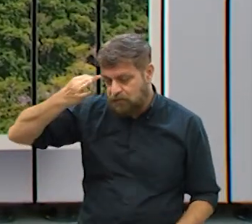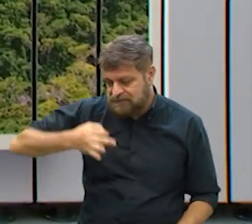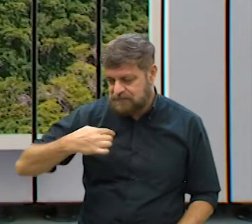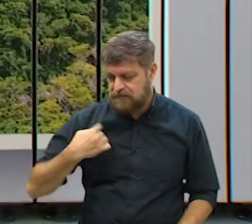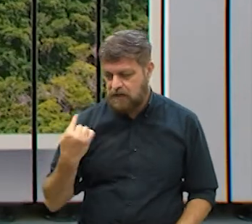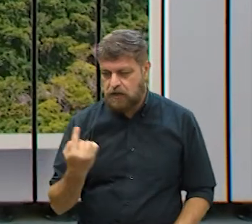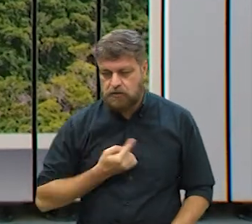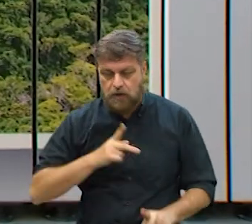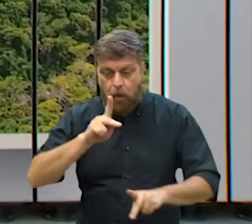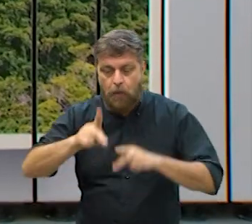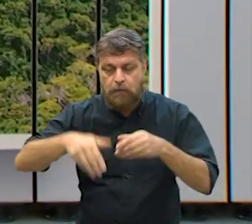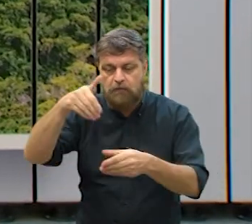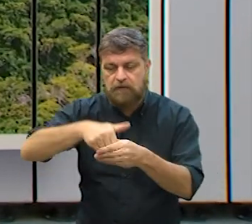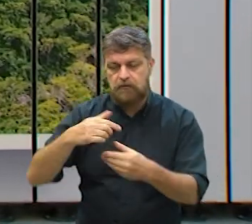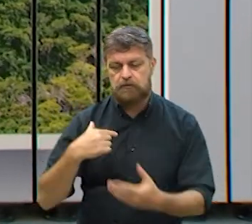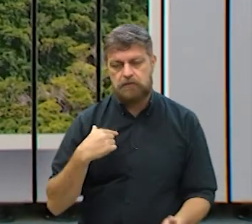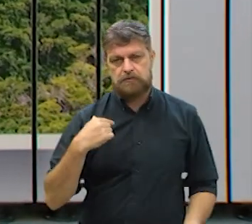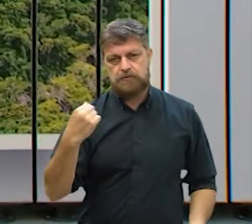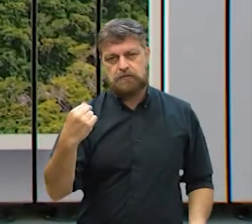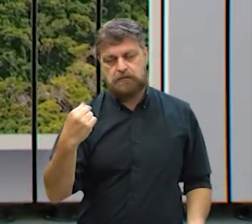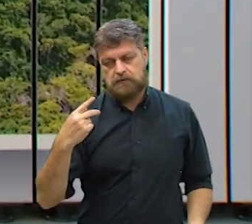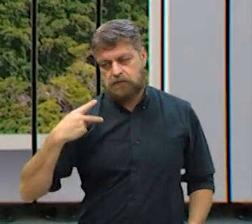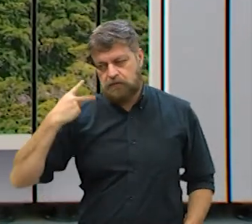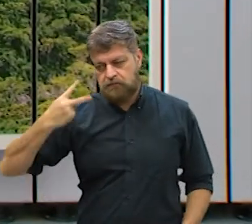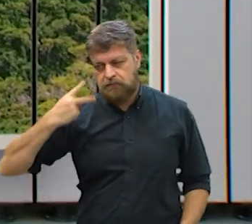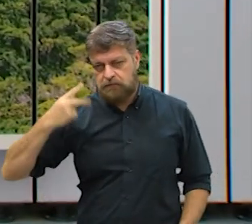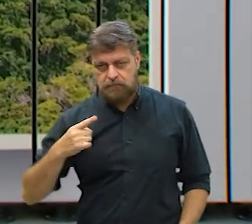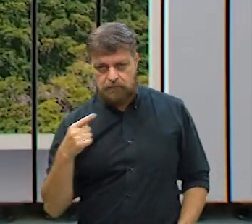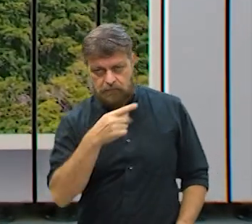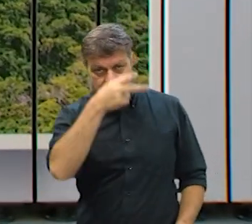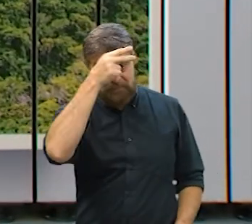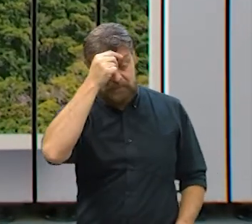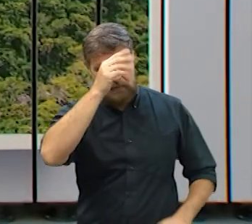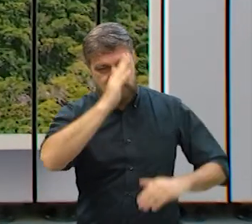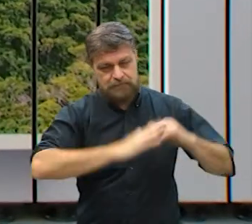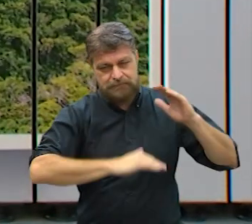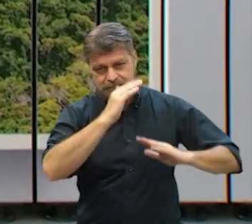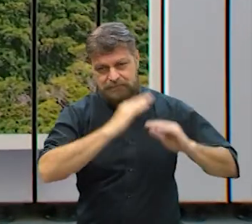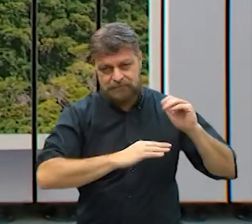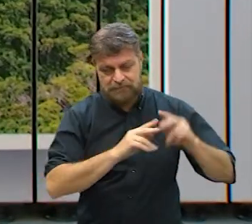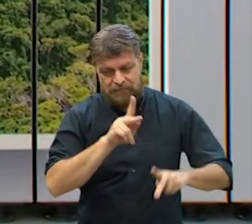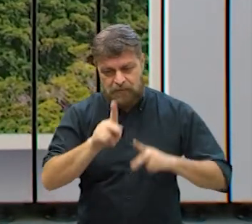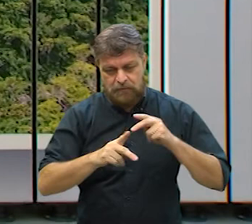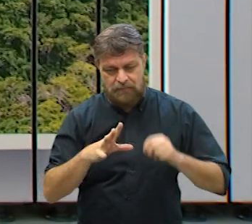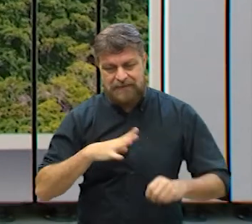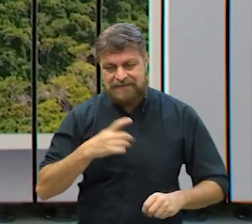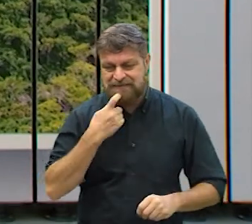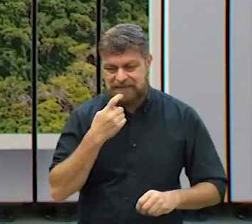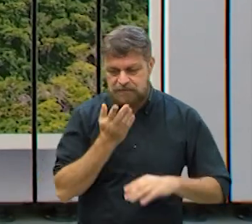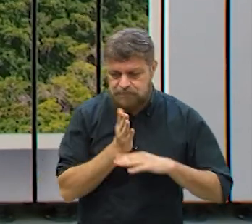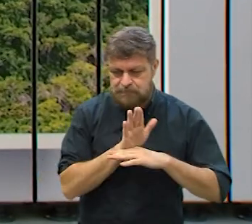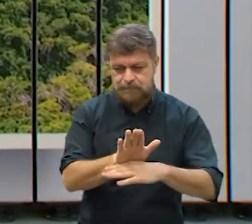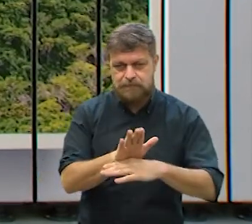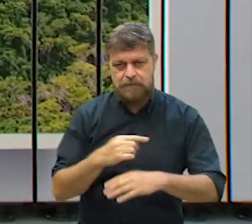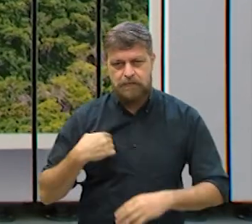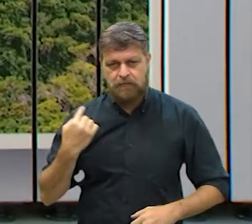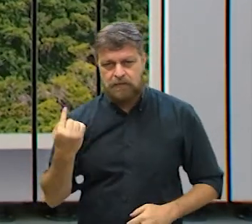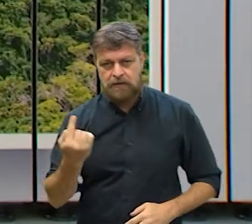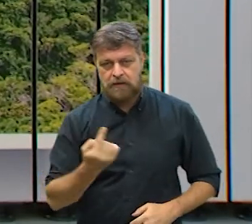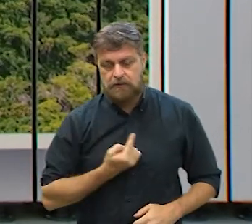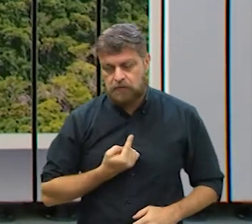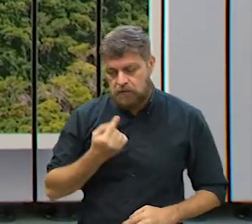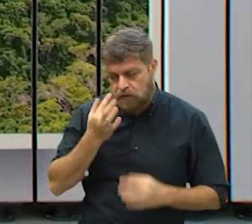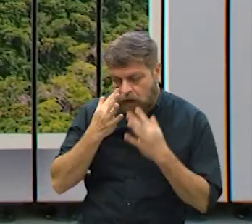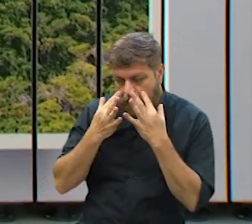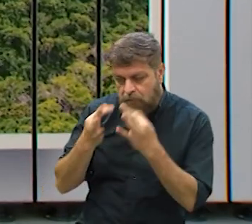nós somos eleitos pelo povo. O executivo tem que executar aquilo que é bom para a cidade. E nós temos que olhar aquilo que é